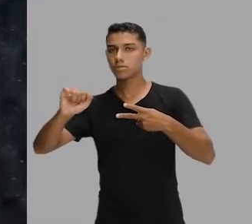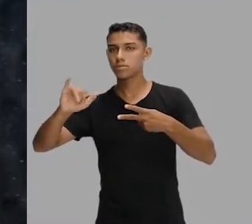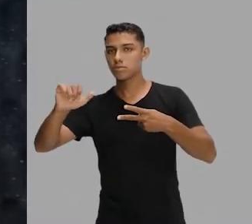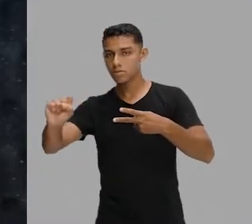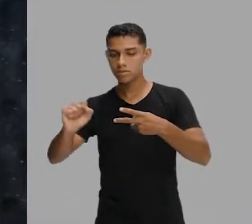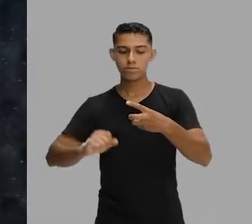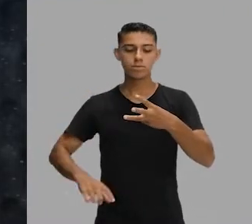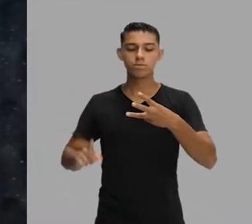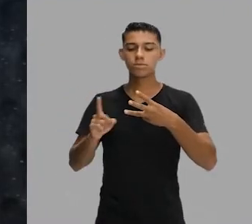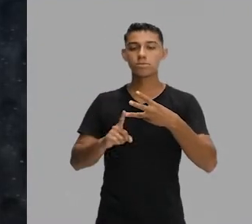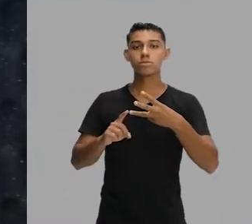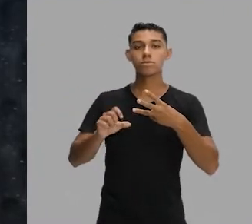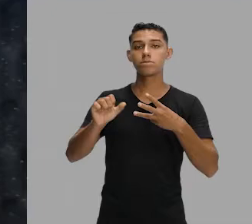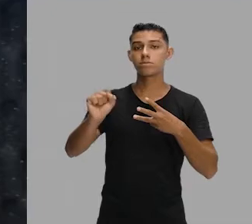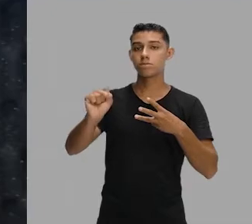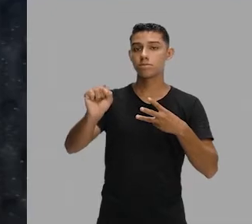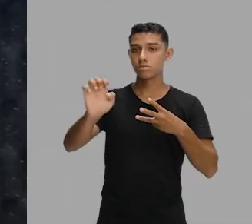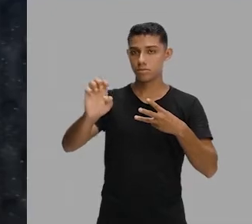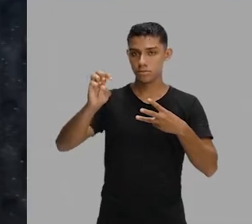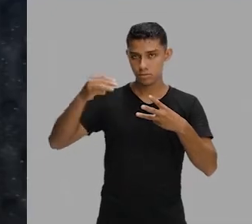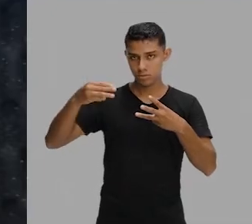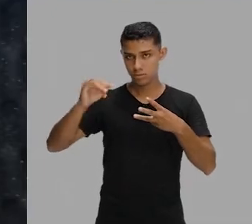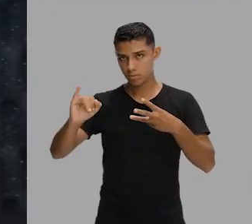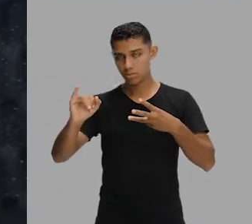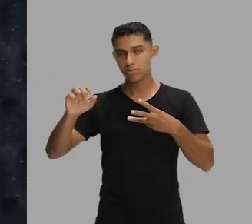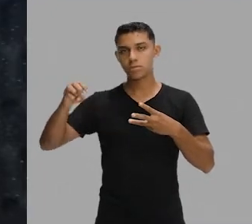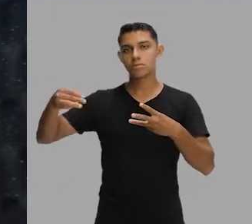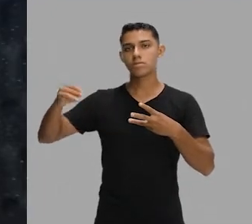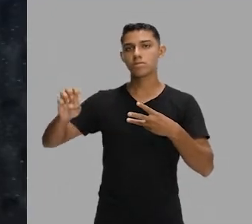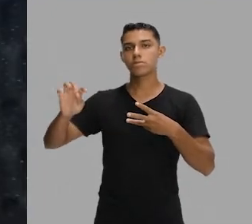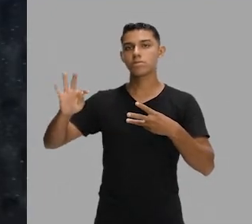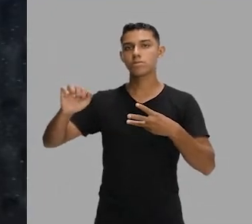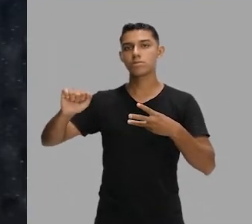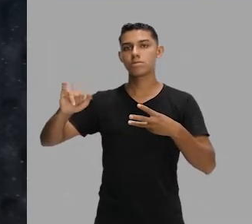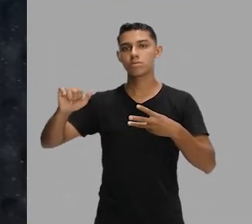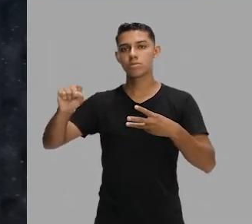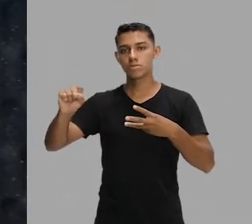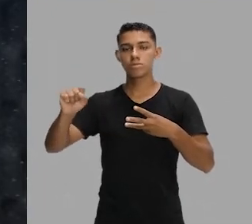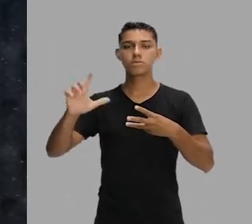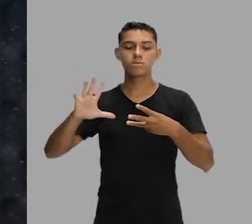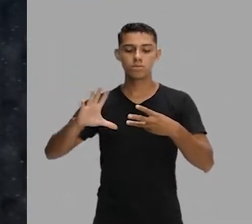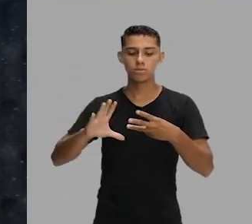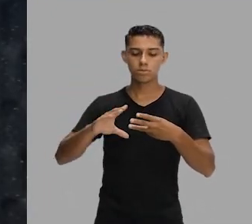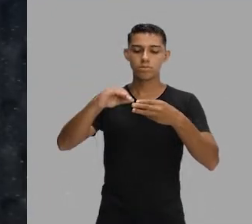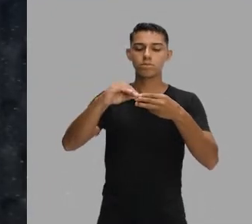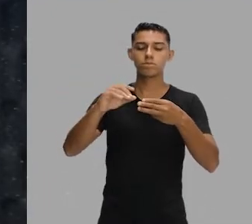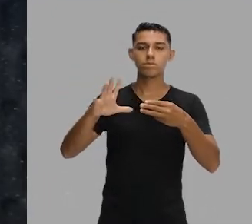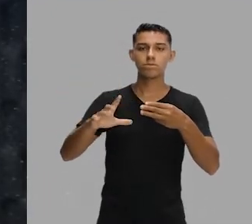gente tem a combinação desses elementos, nós vamos ter a ligação covalente.